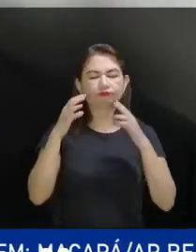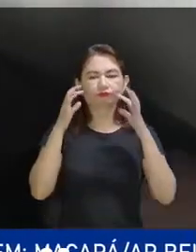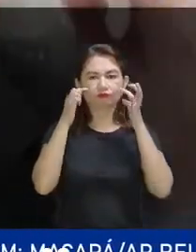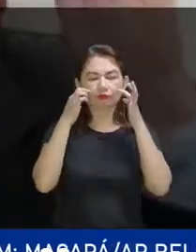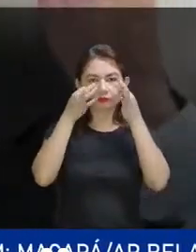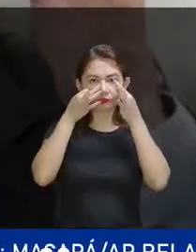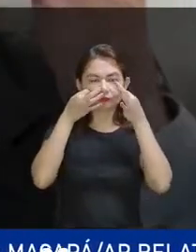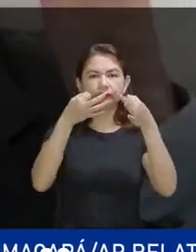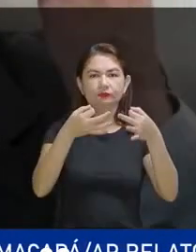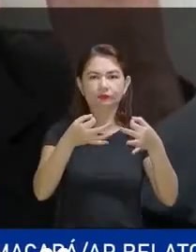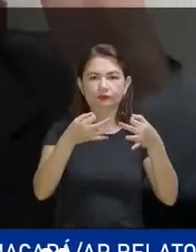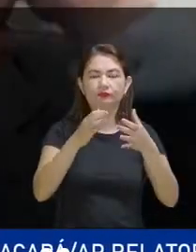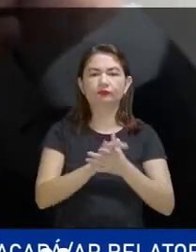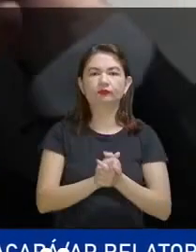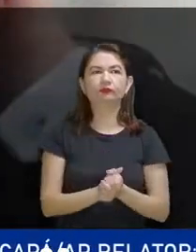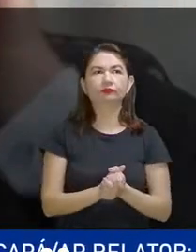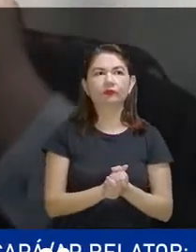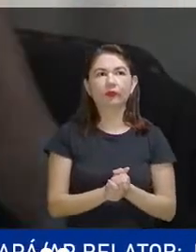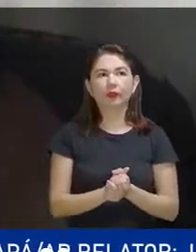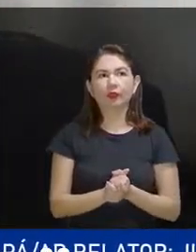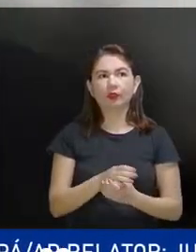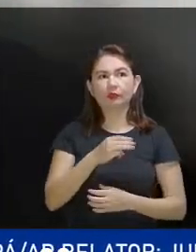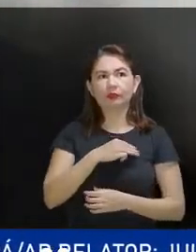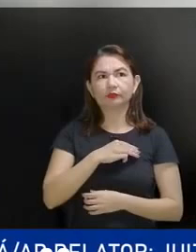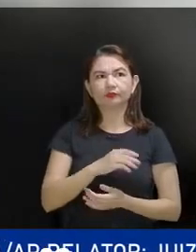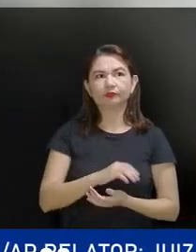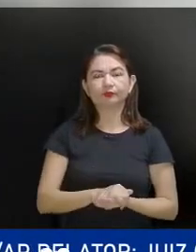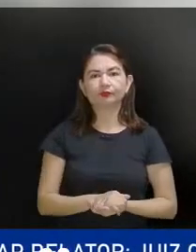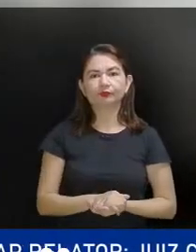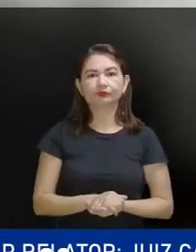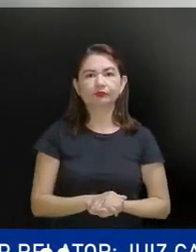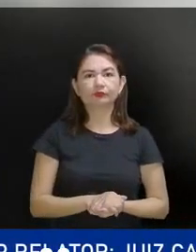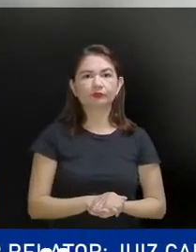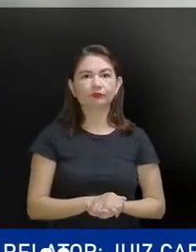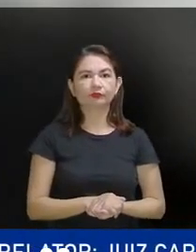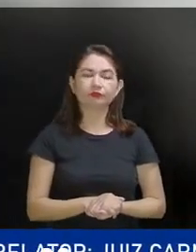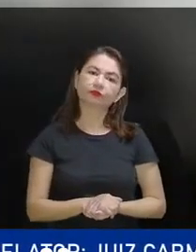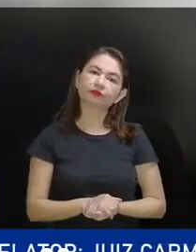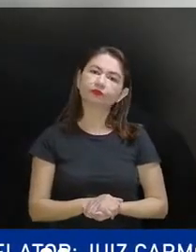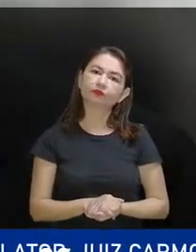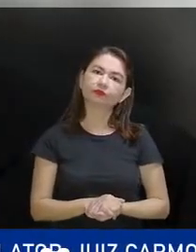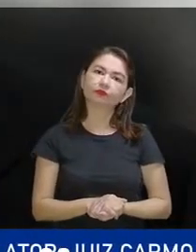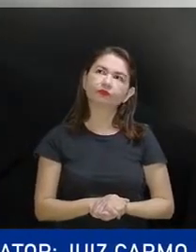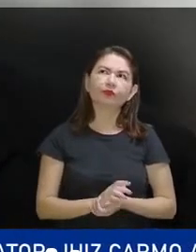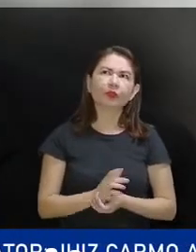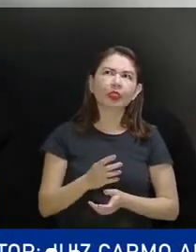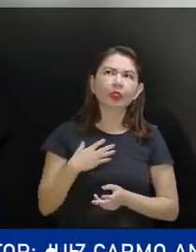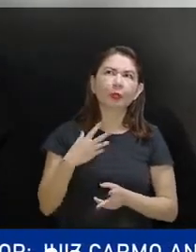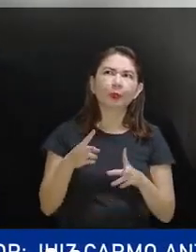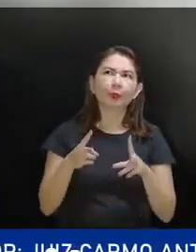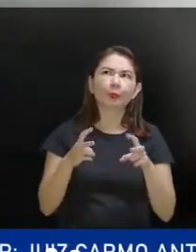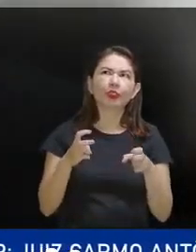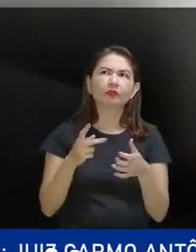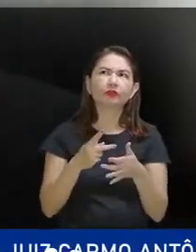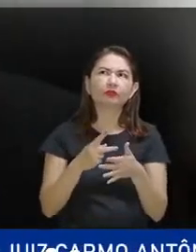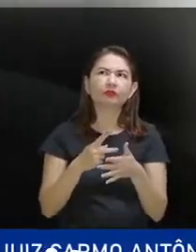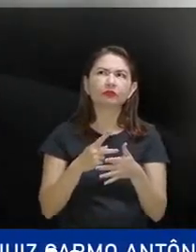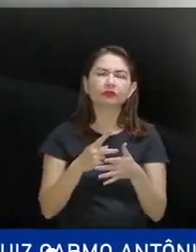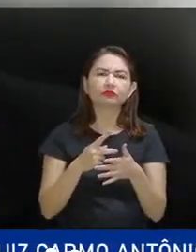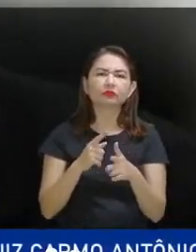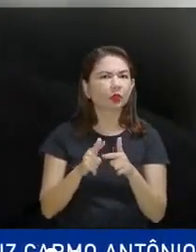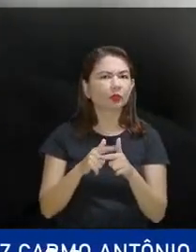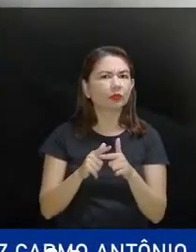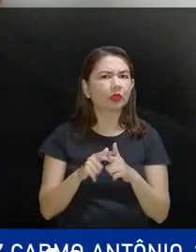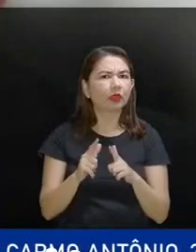relator, e estou observando um certo problema para o juiz federal